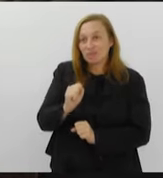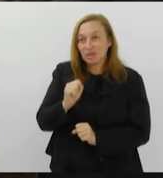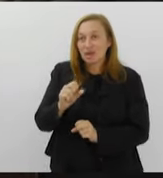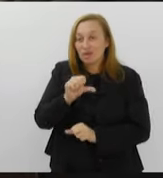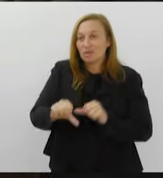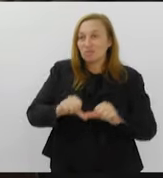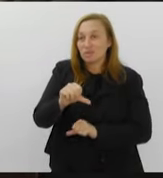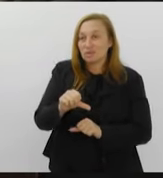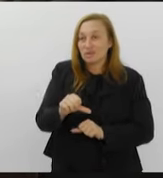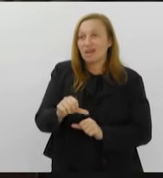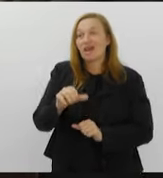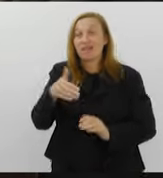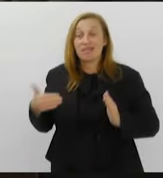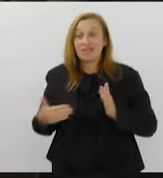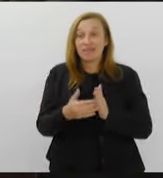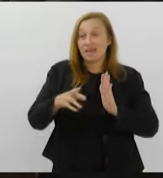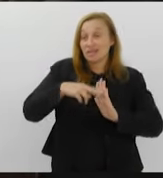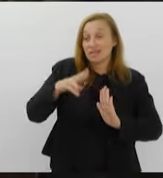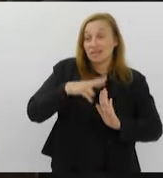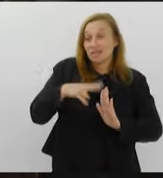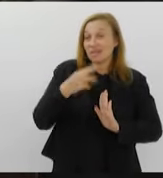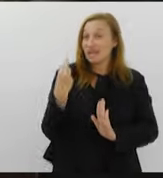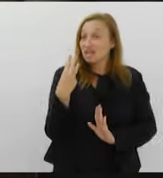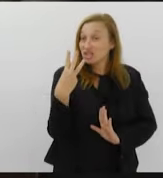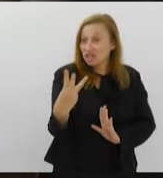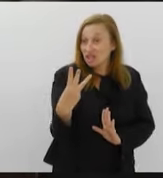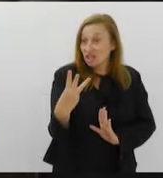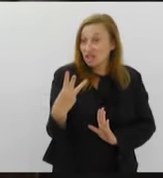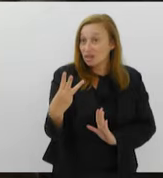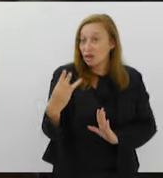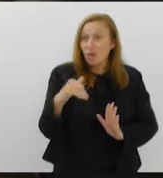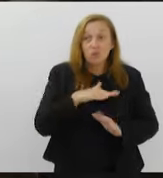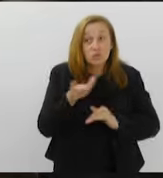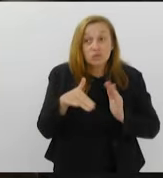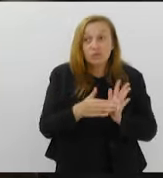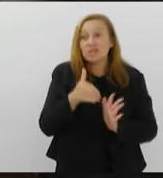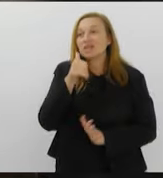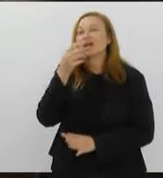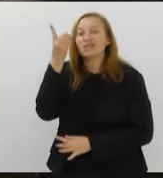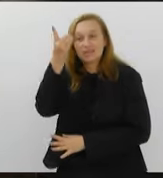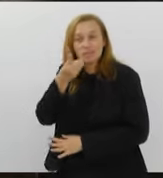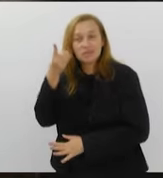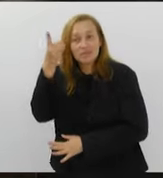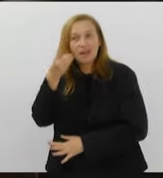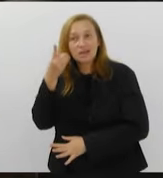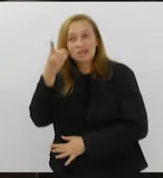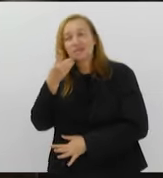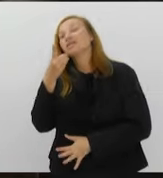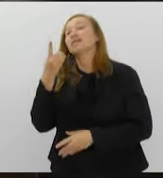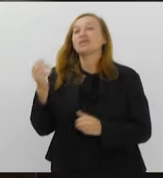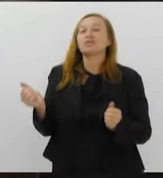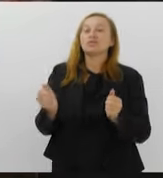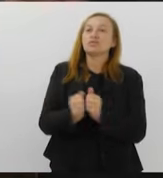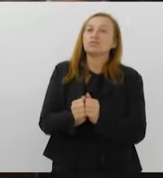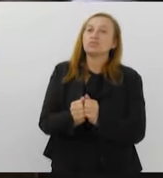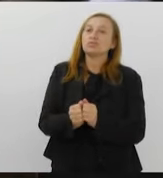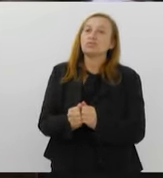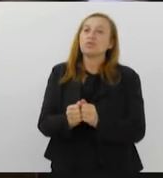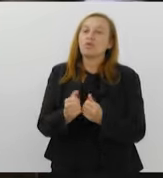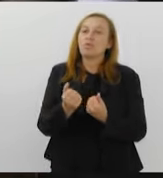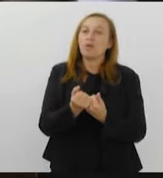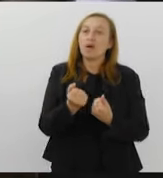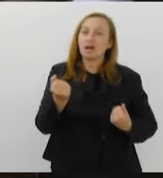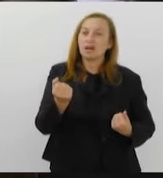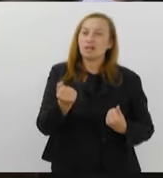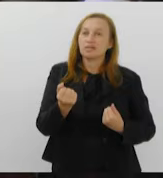mudaria até a resolução para ter as três ou para ter todas as deputadas compondo como adjuntas, mas